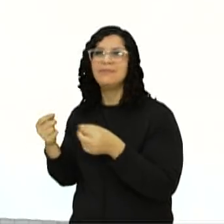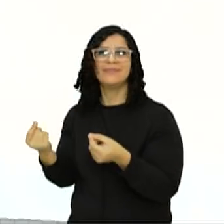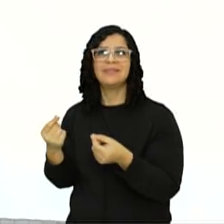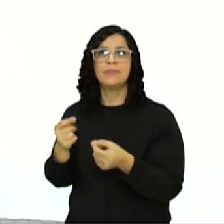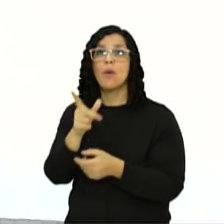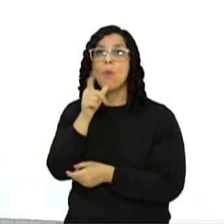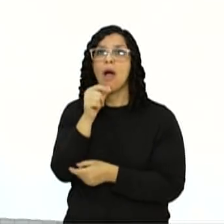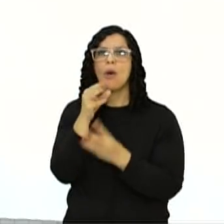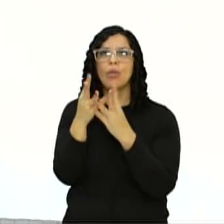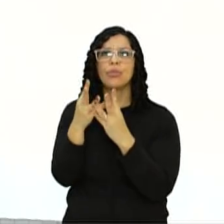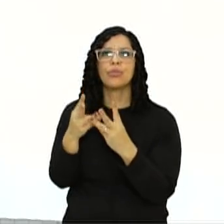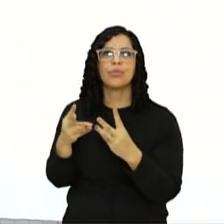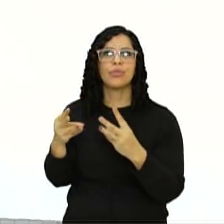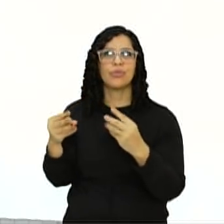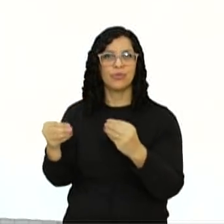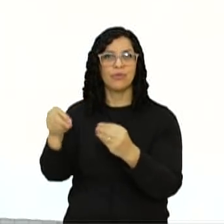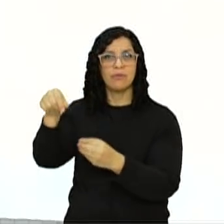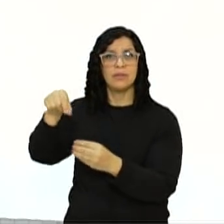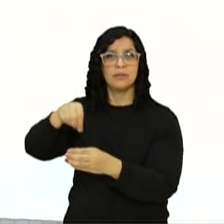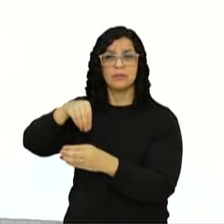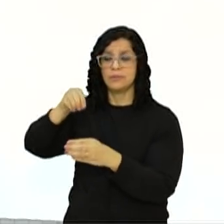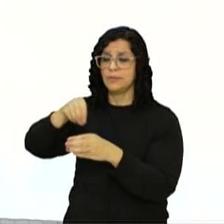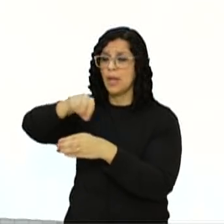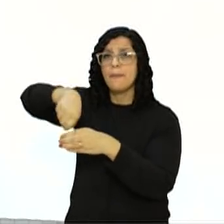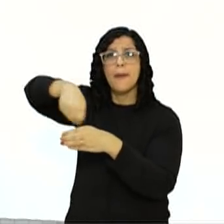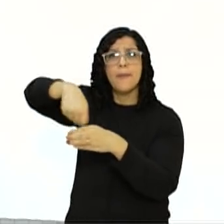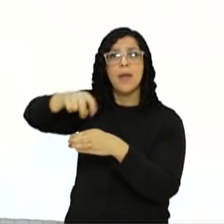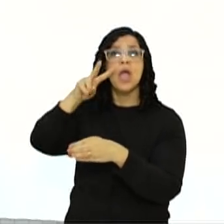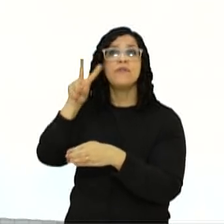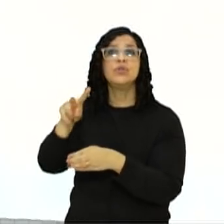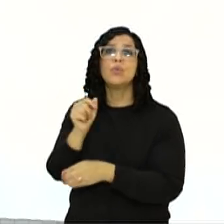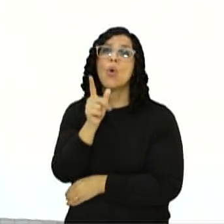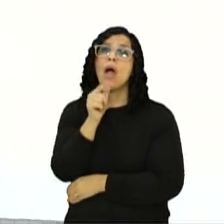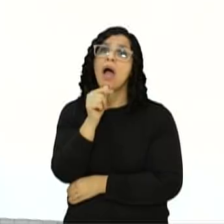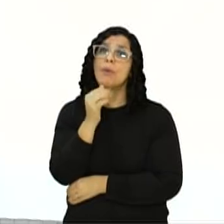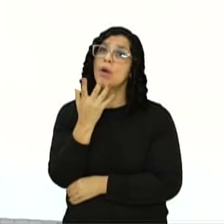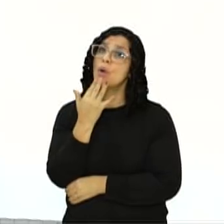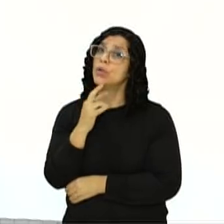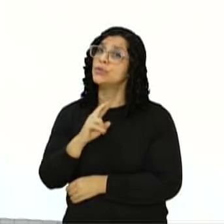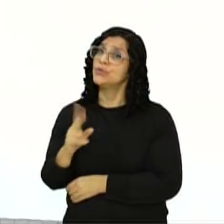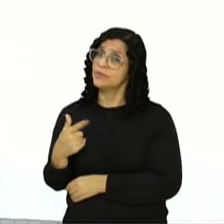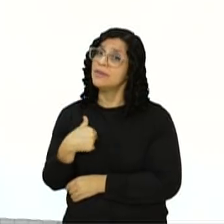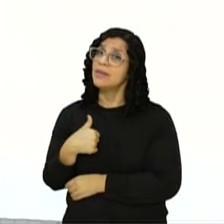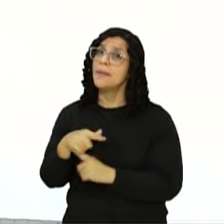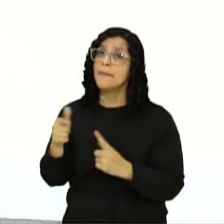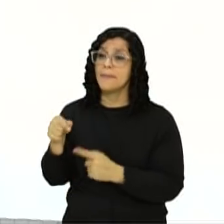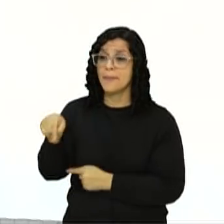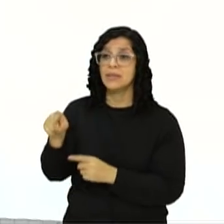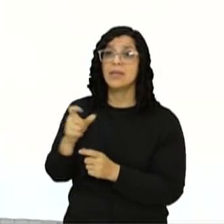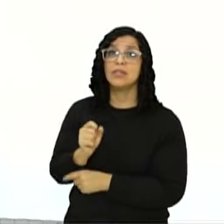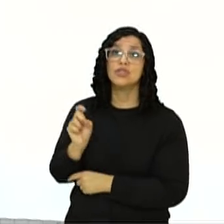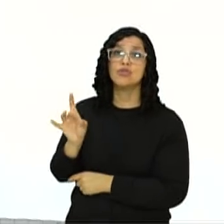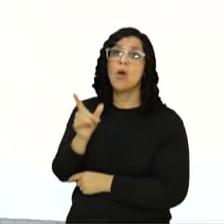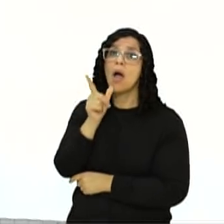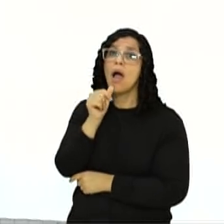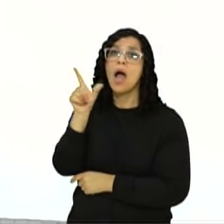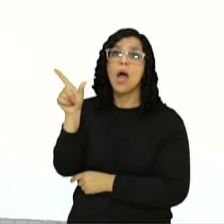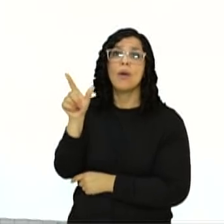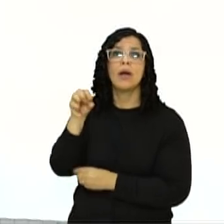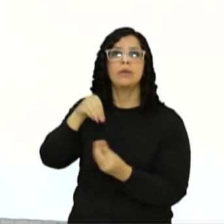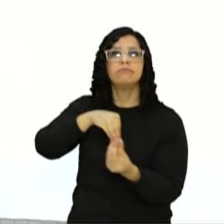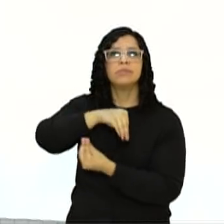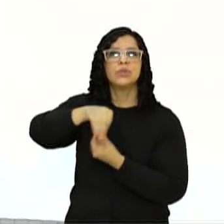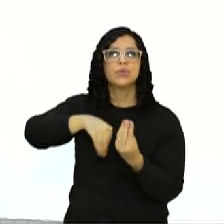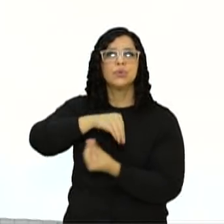água dissolve a substância, eu só visualizo a água, mesmo que tenha mudado a sua cor, eu chamo de